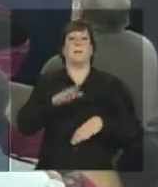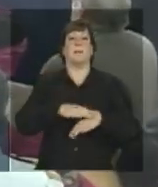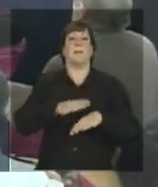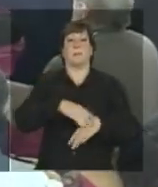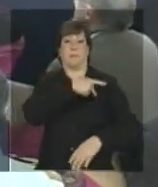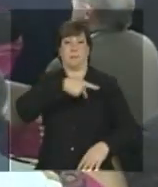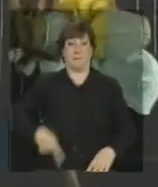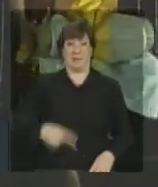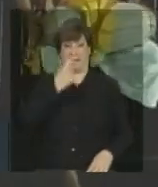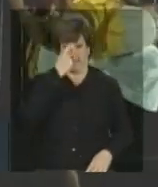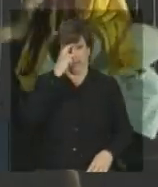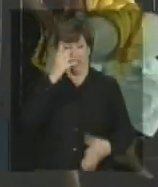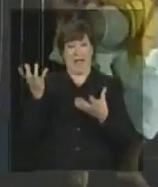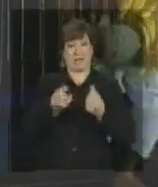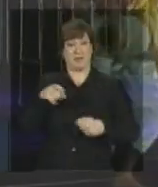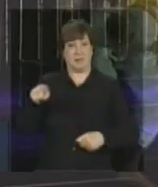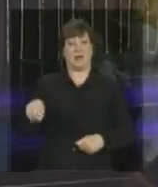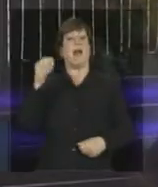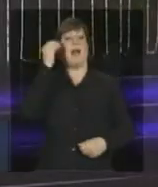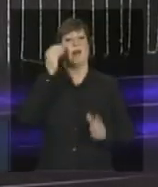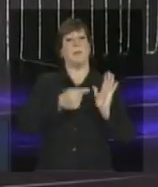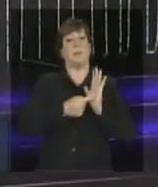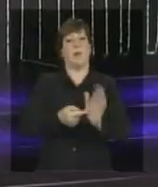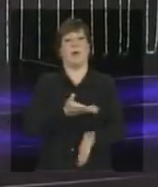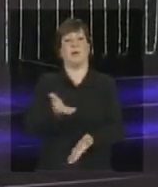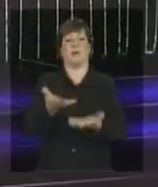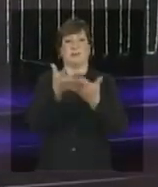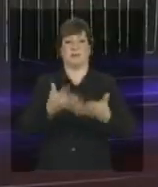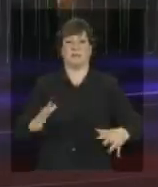assistiu a apresentação de músicas e danças